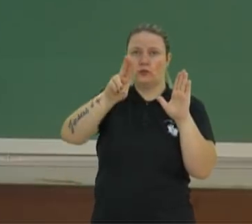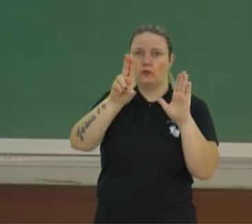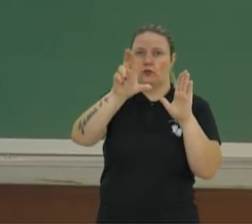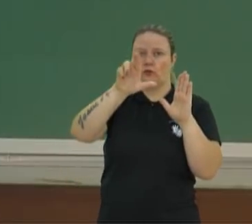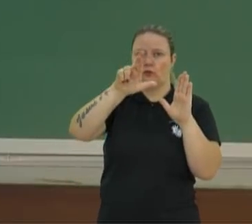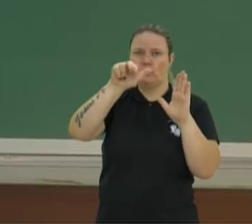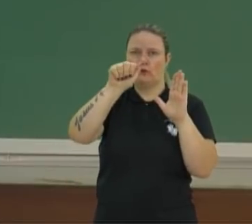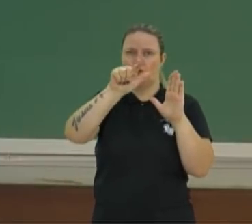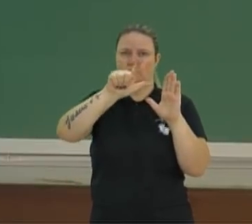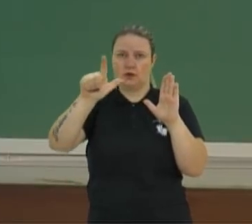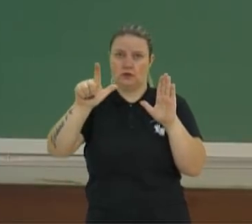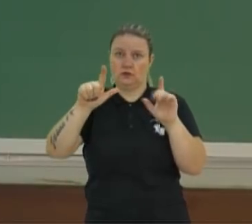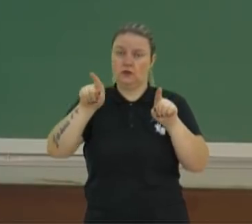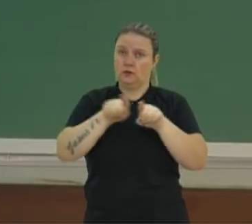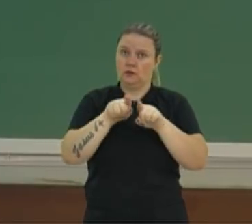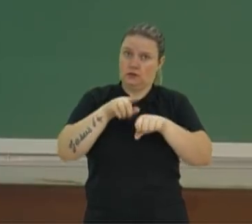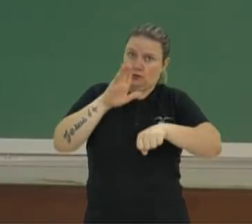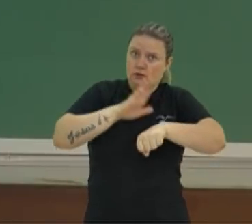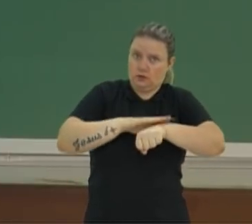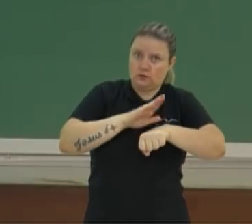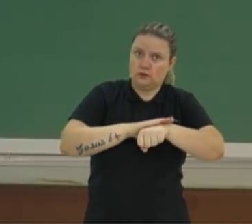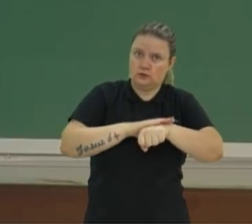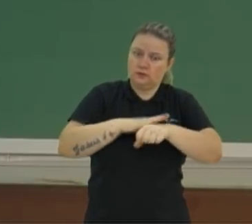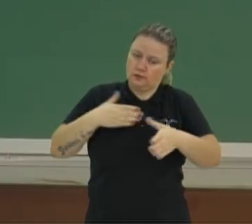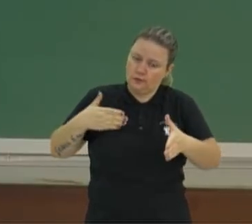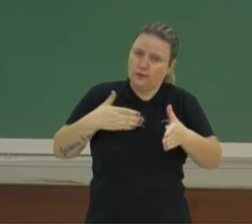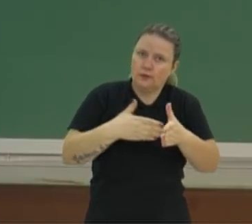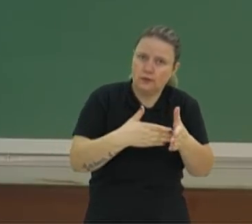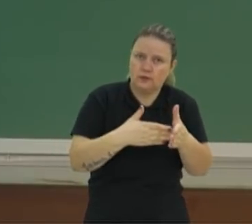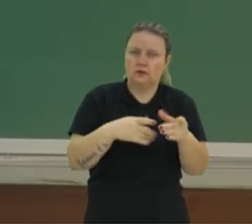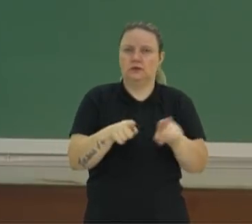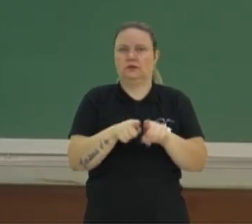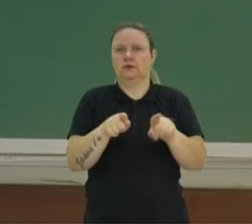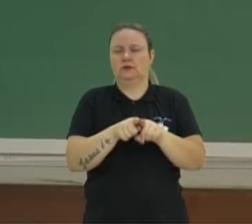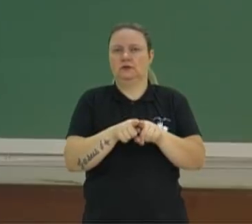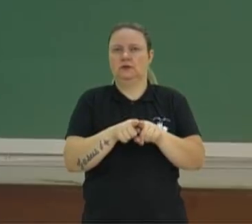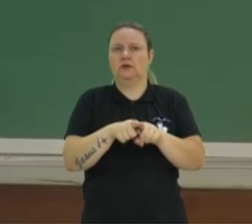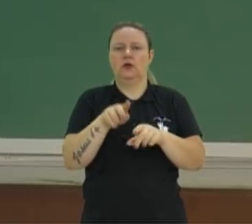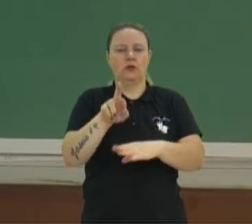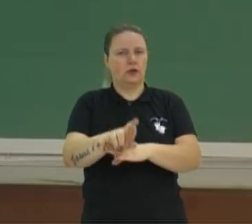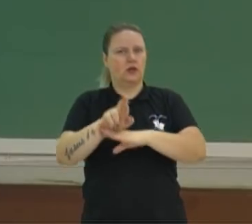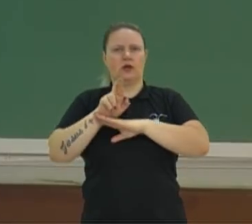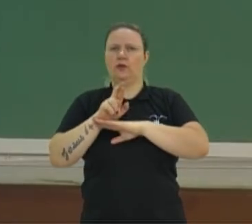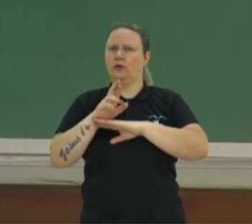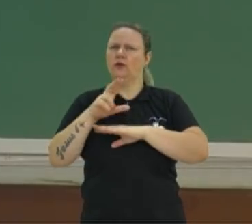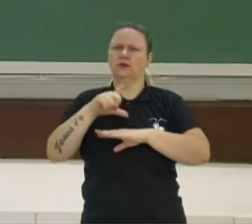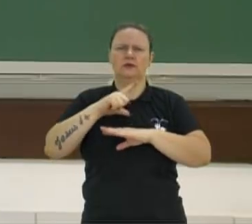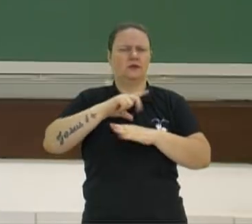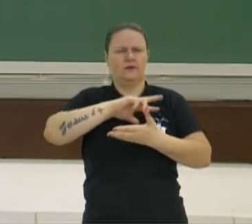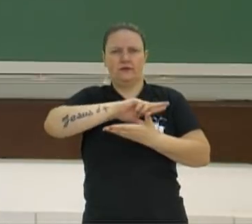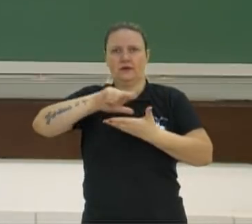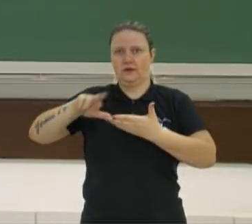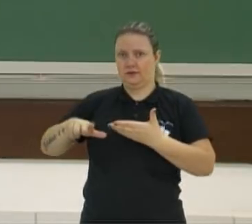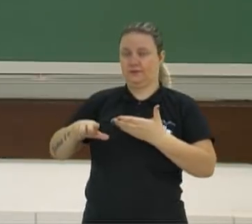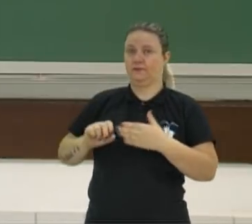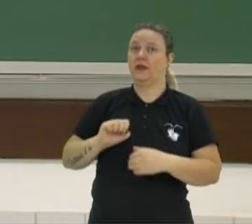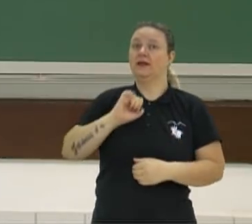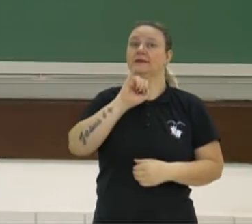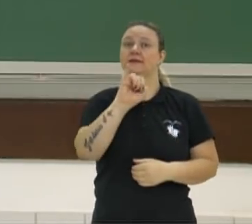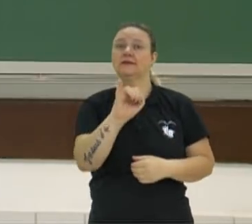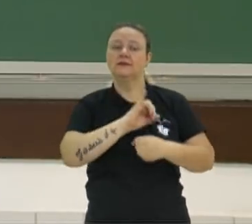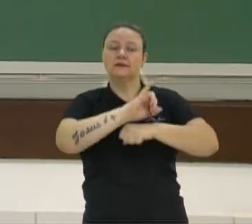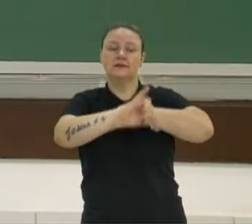Então, faça tudo no prazo. Aproveite o recurso que você tem à sua disposição ao máximo. Já você que utiliza